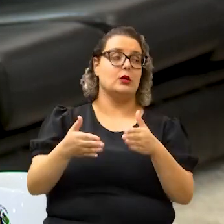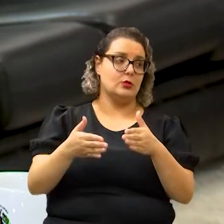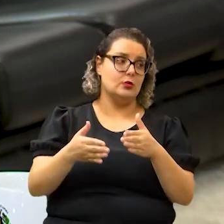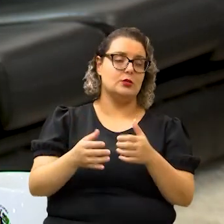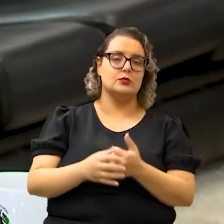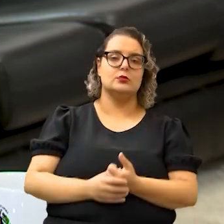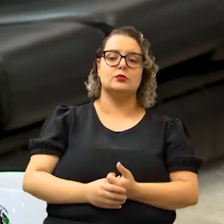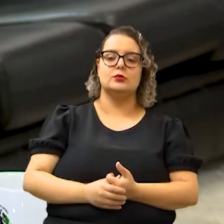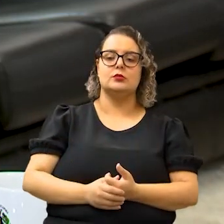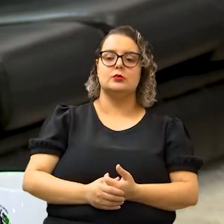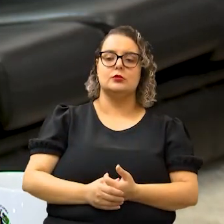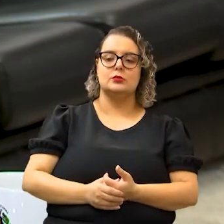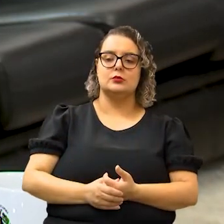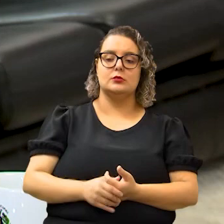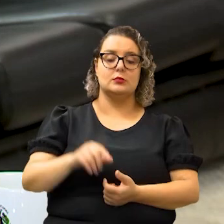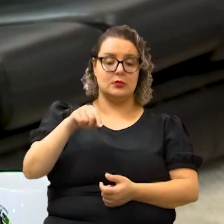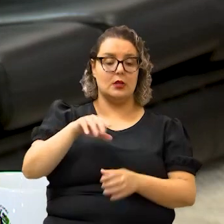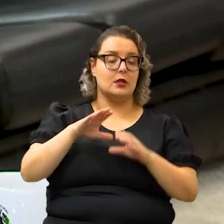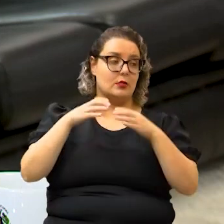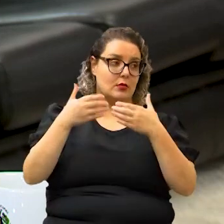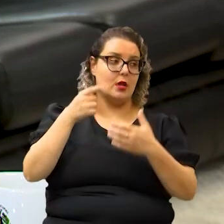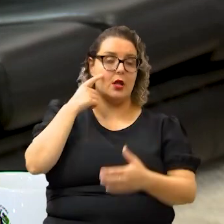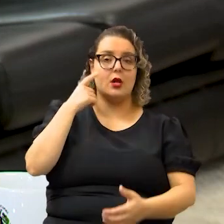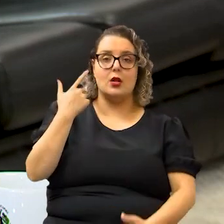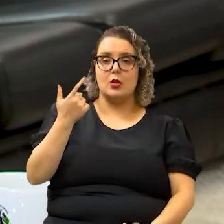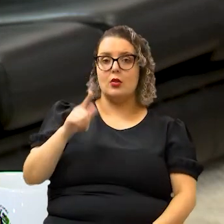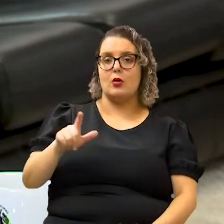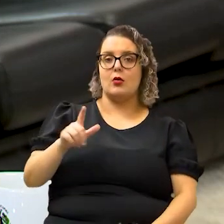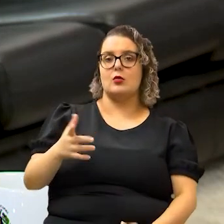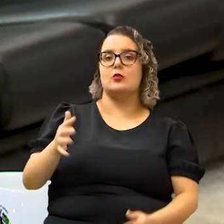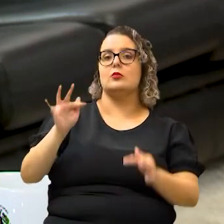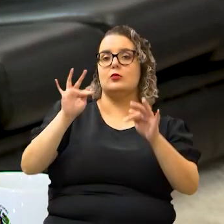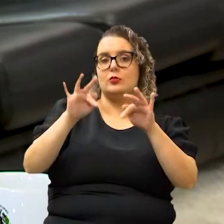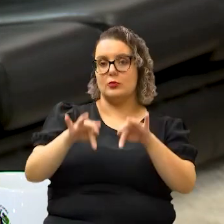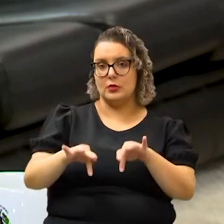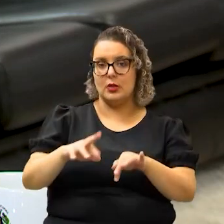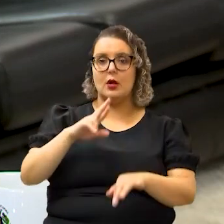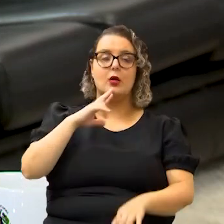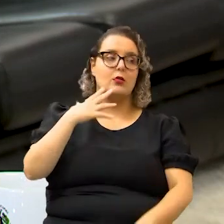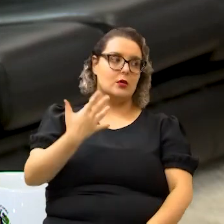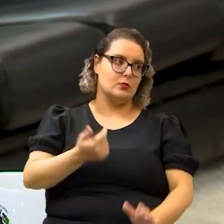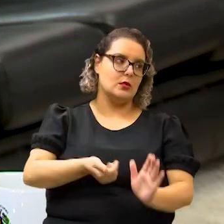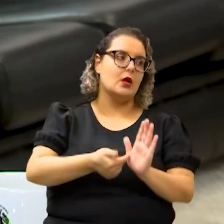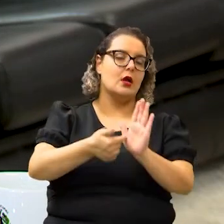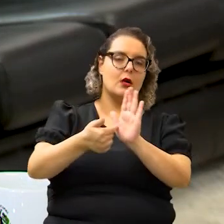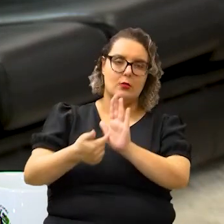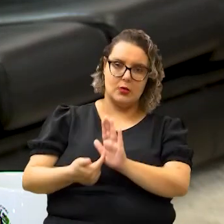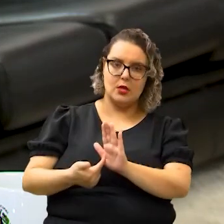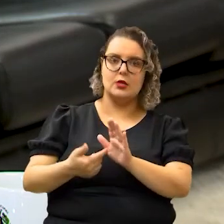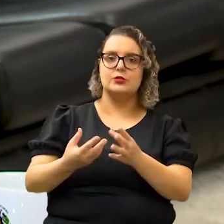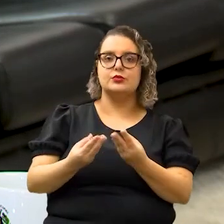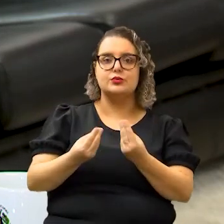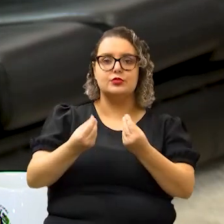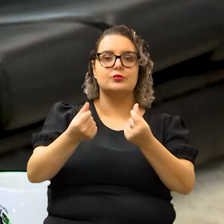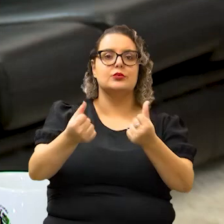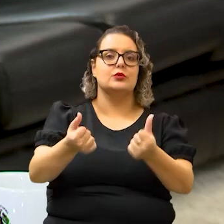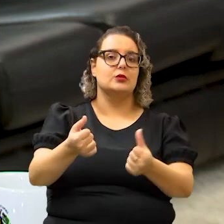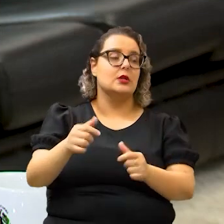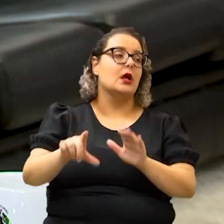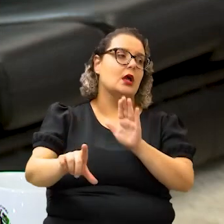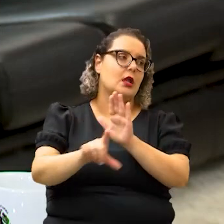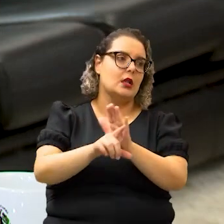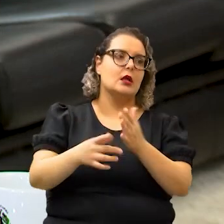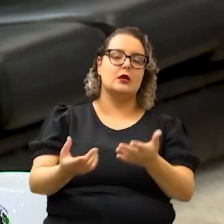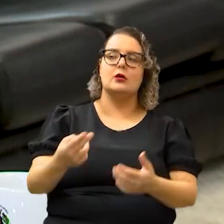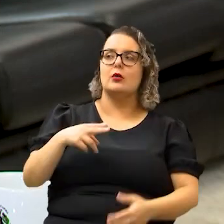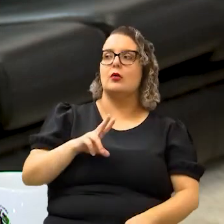prioridade, foi o foco dessa conferência. Obviamente, no final, os resultados são apresentados no sentido de